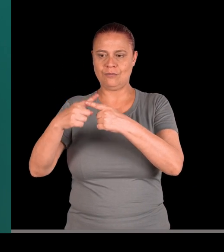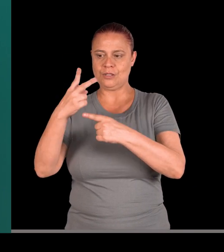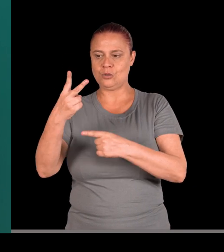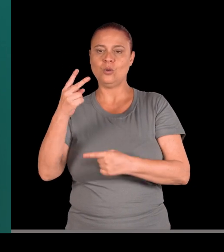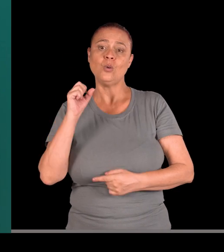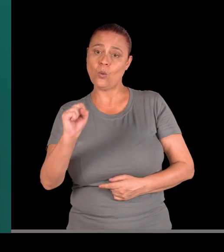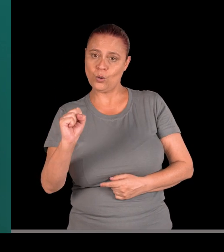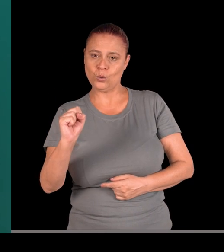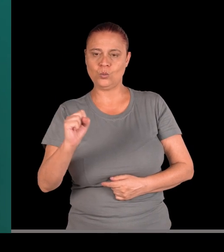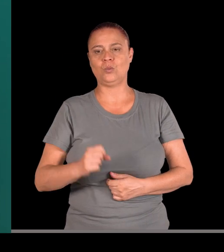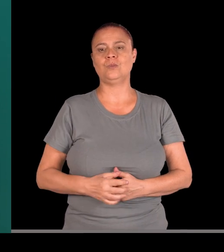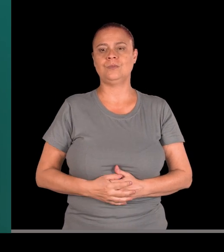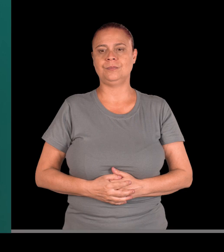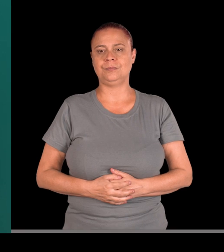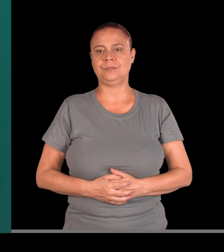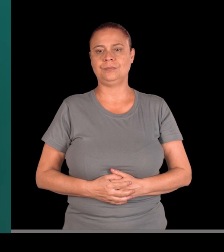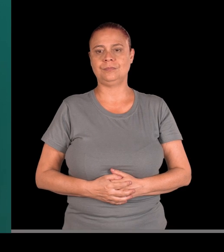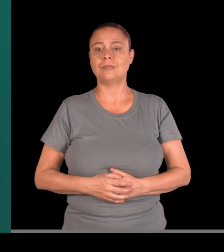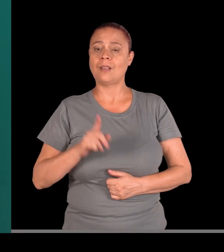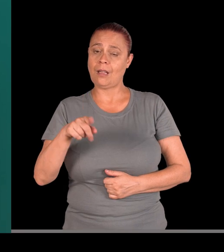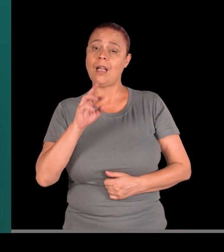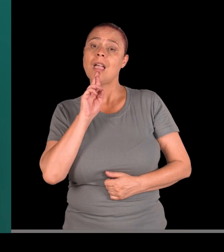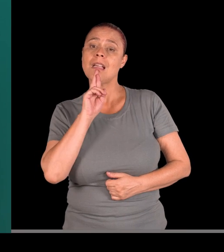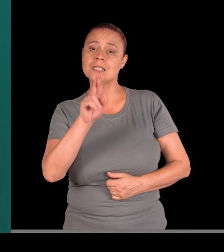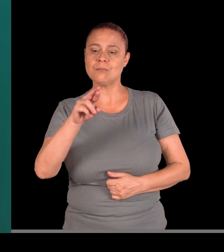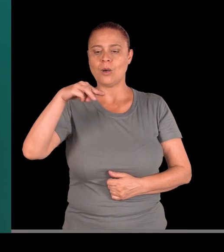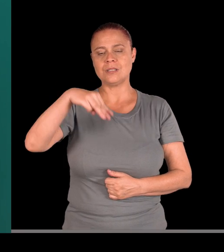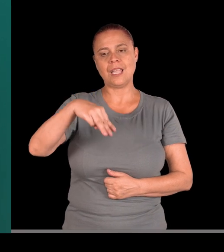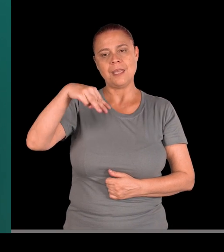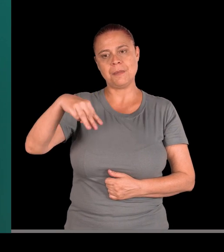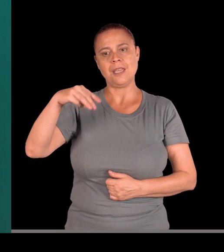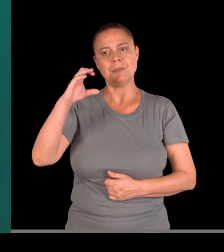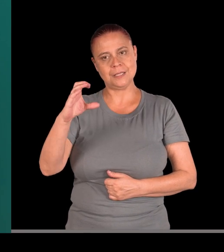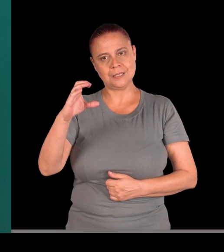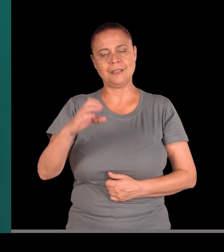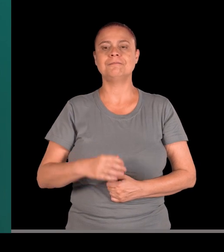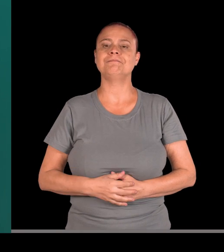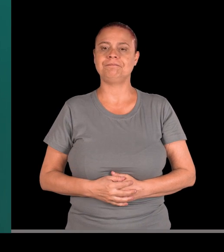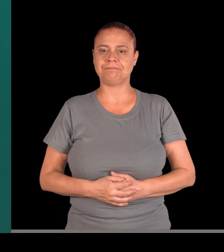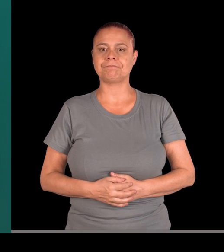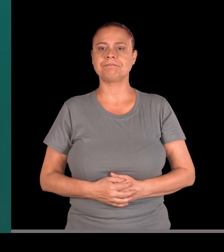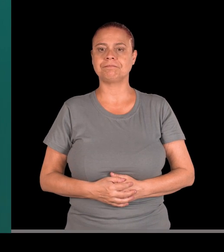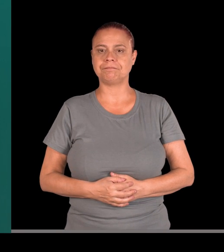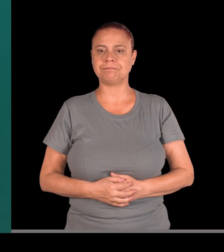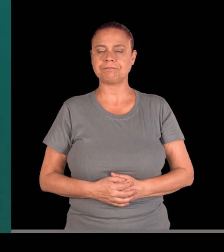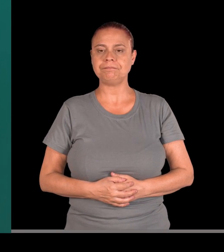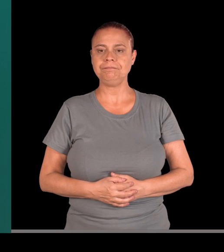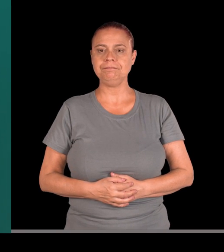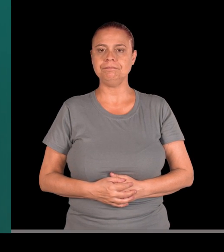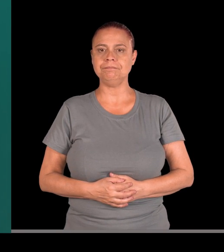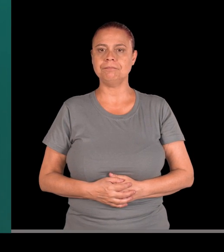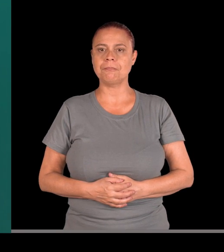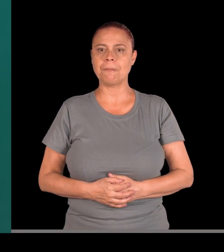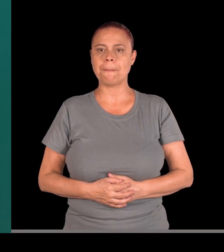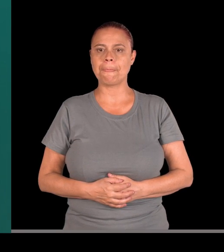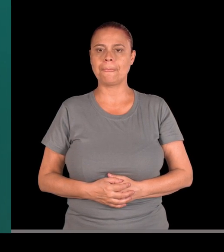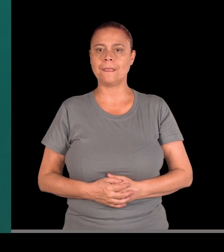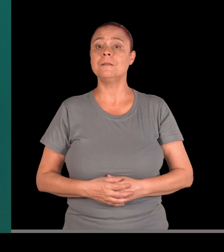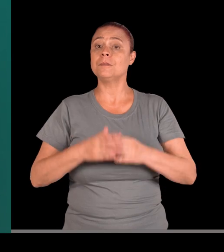vezes 2, 8. Esse é o resultado do nosso MMC, do mínimo múltiplo